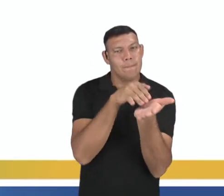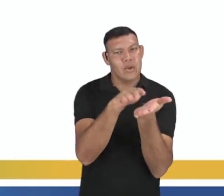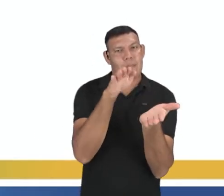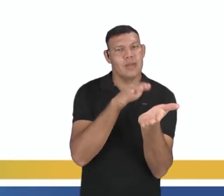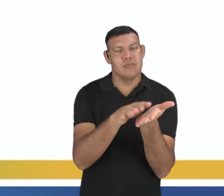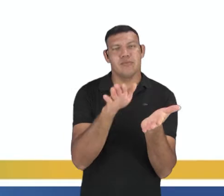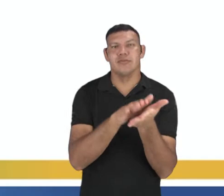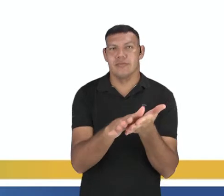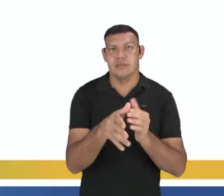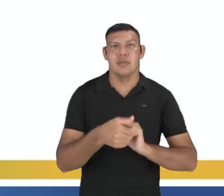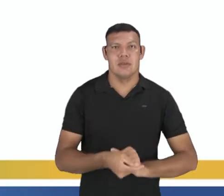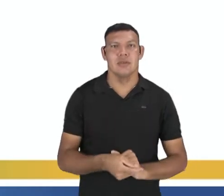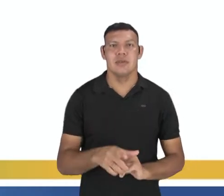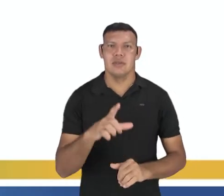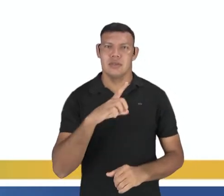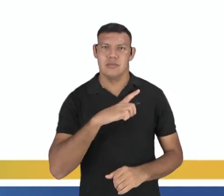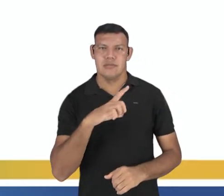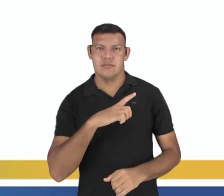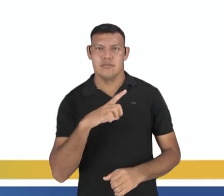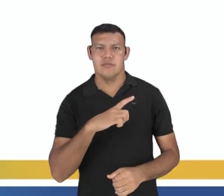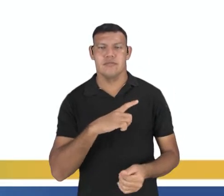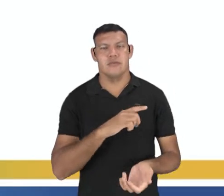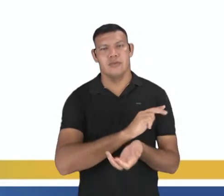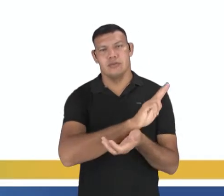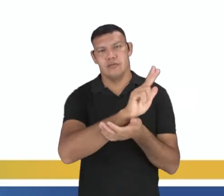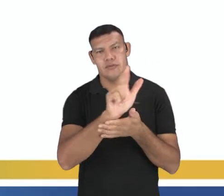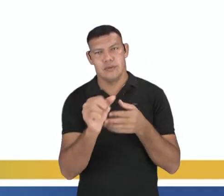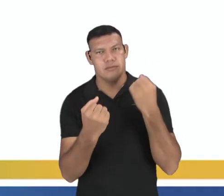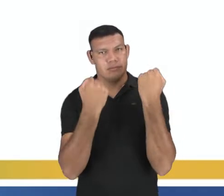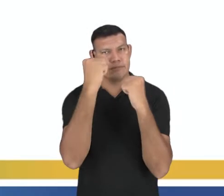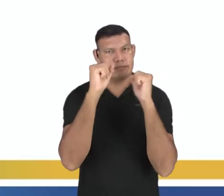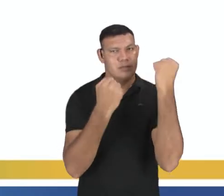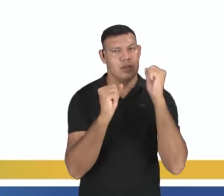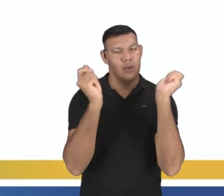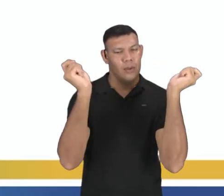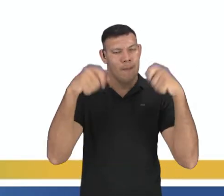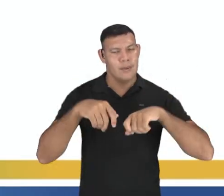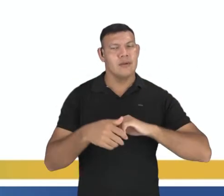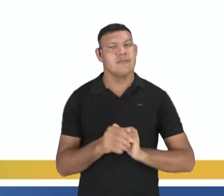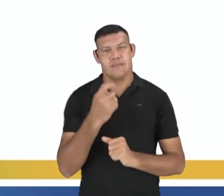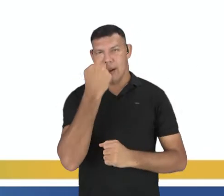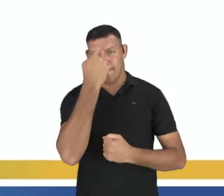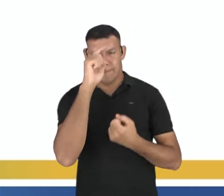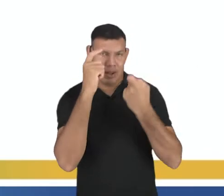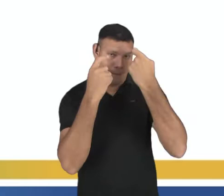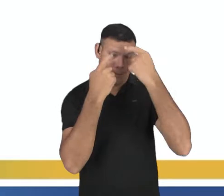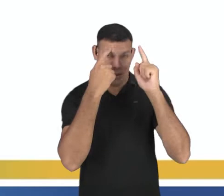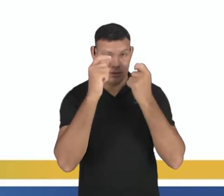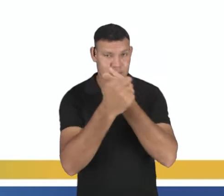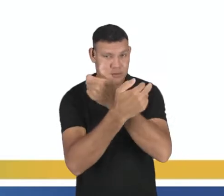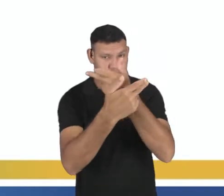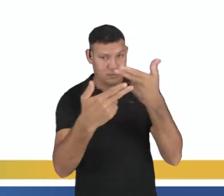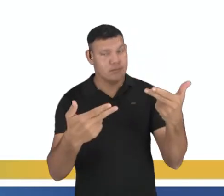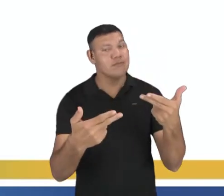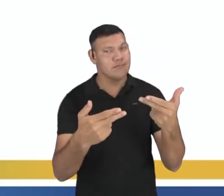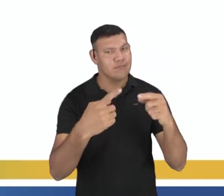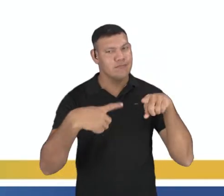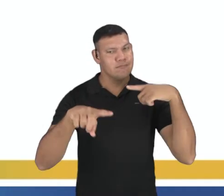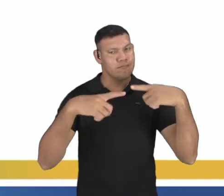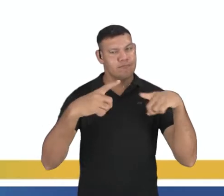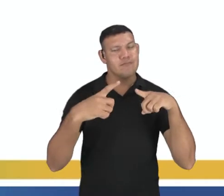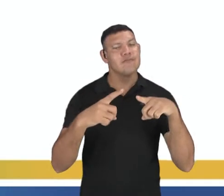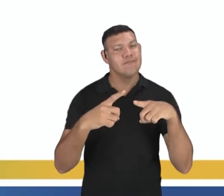sucessivamente assim como os demais bens industriais e possibilitaram a criação de um produto de música